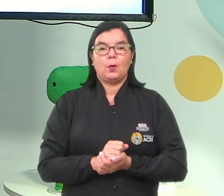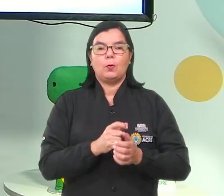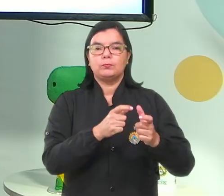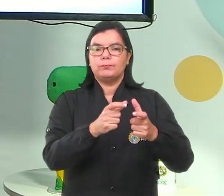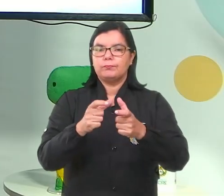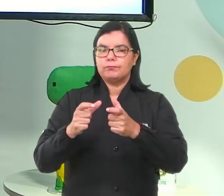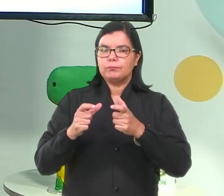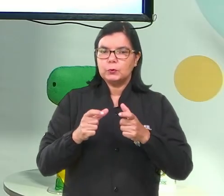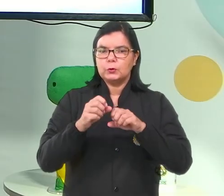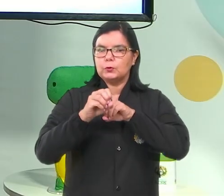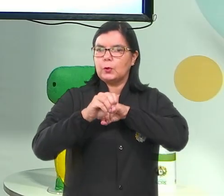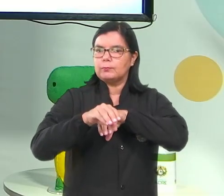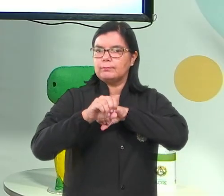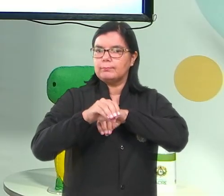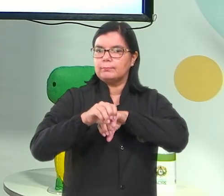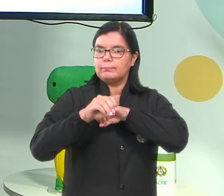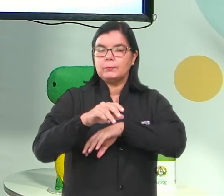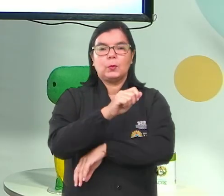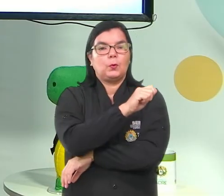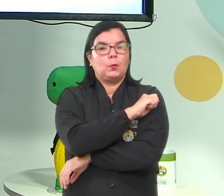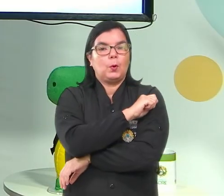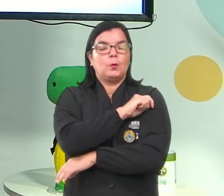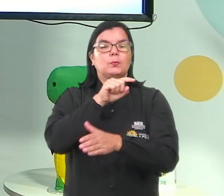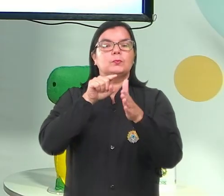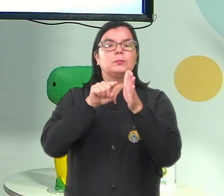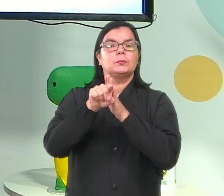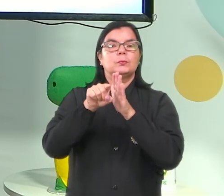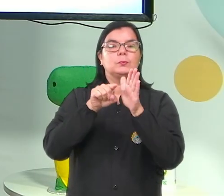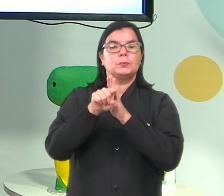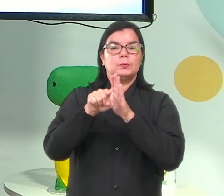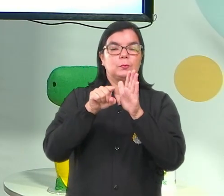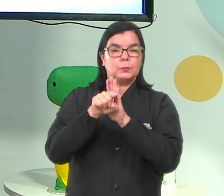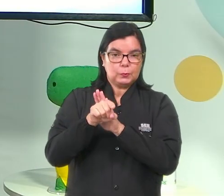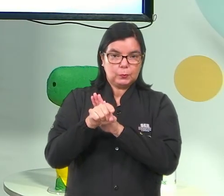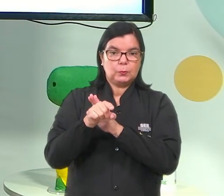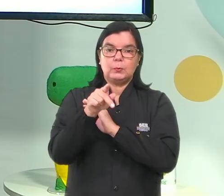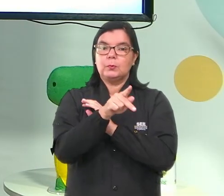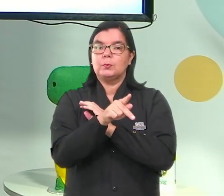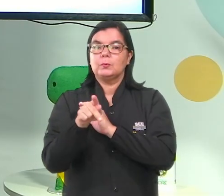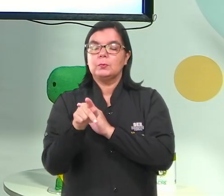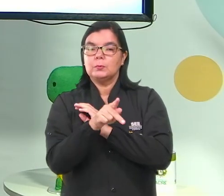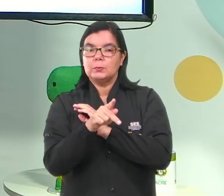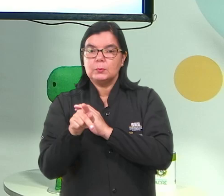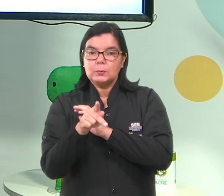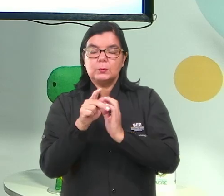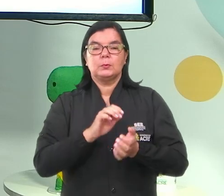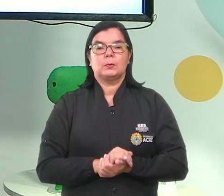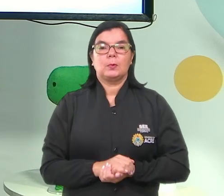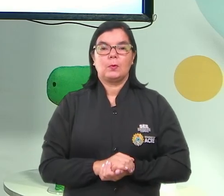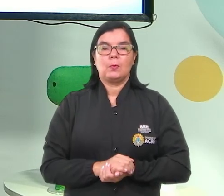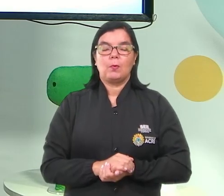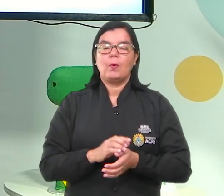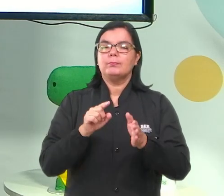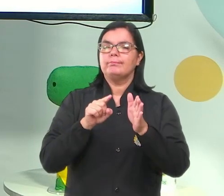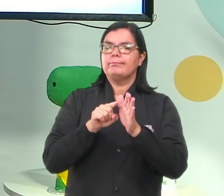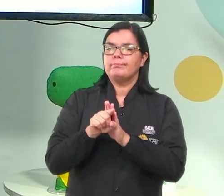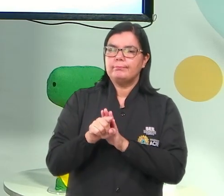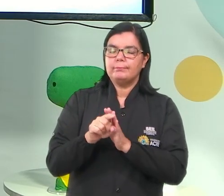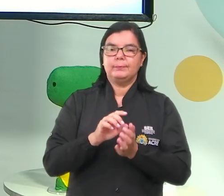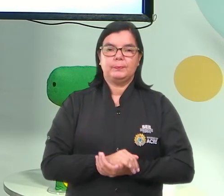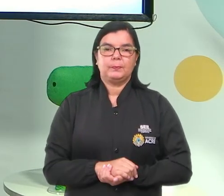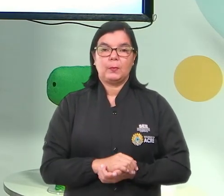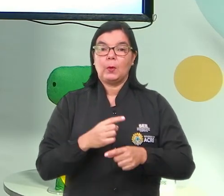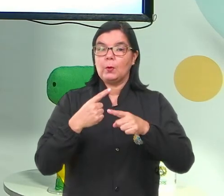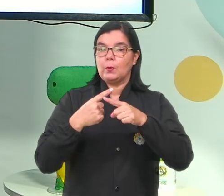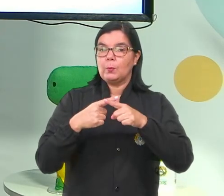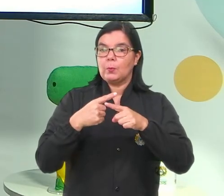de ensino, o aluno ele questiona, ele indaga o professor com o seguinte questionamento: por